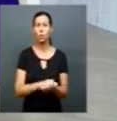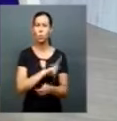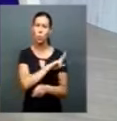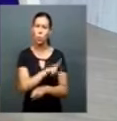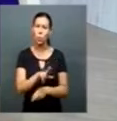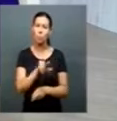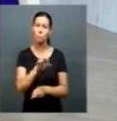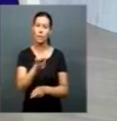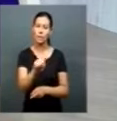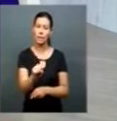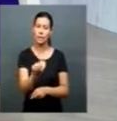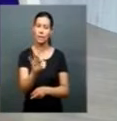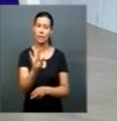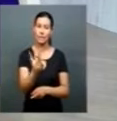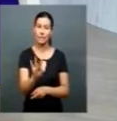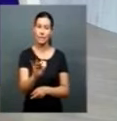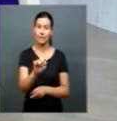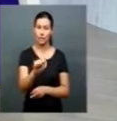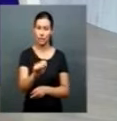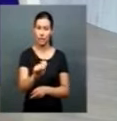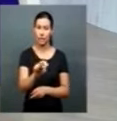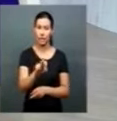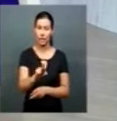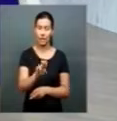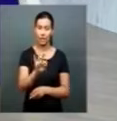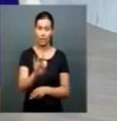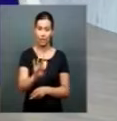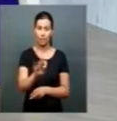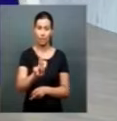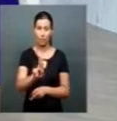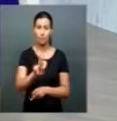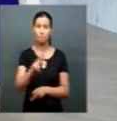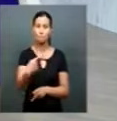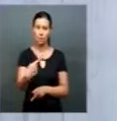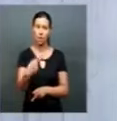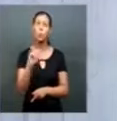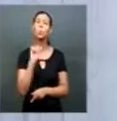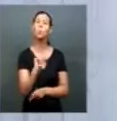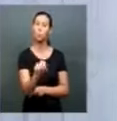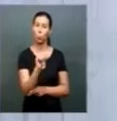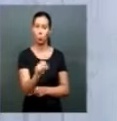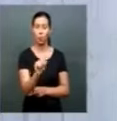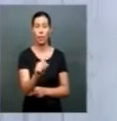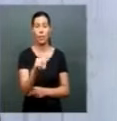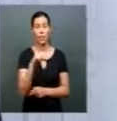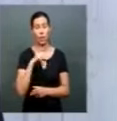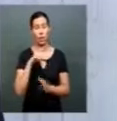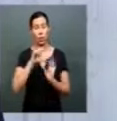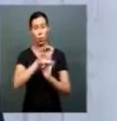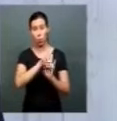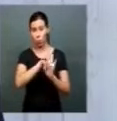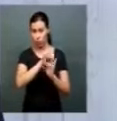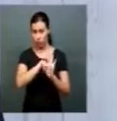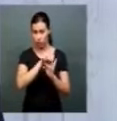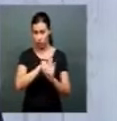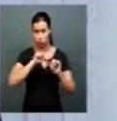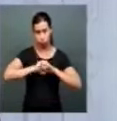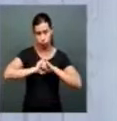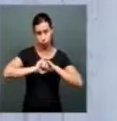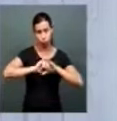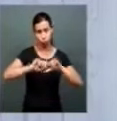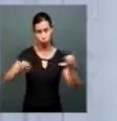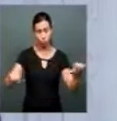startup? Então, a gente tem um conceito que é muito bem difundido, que a startup ela é uma